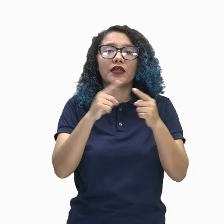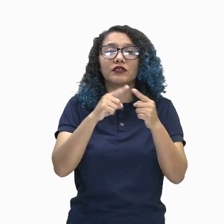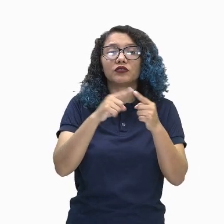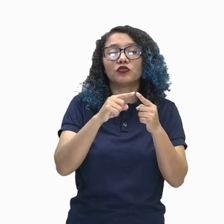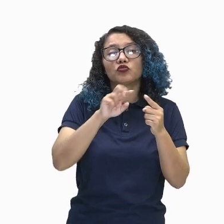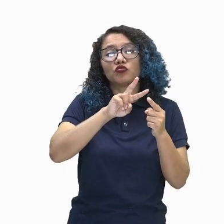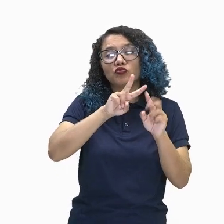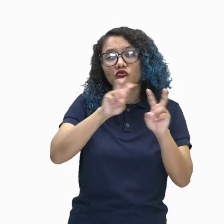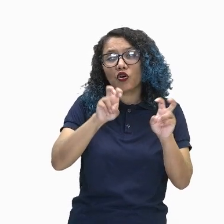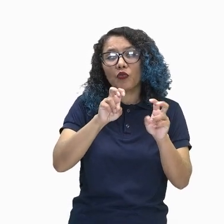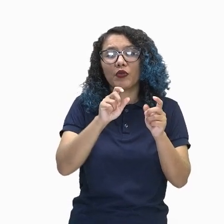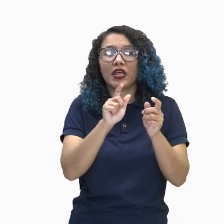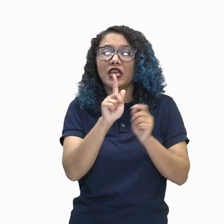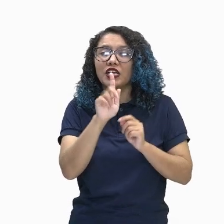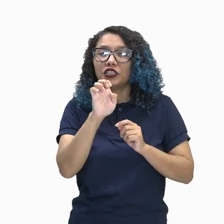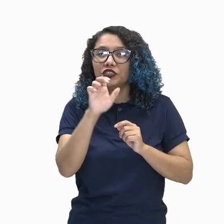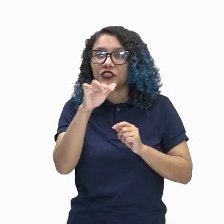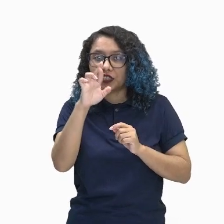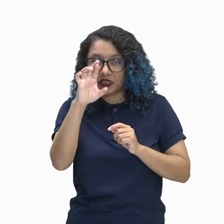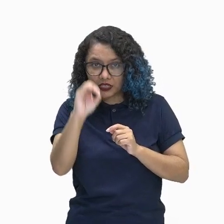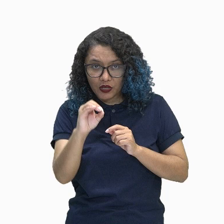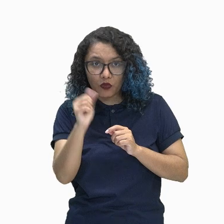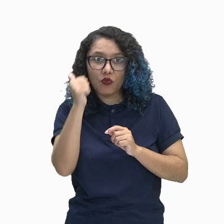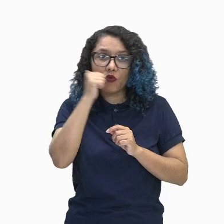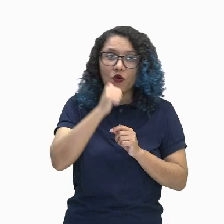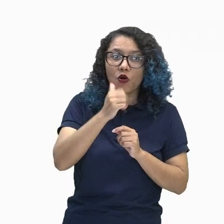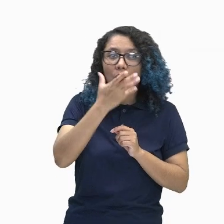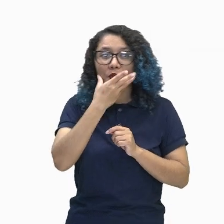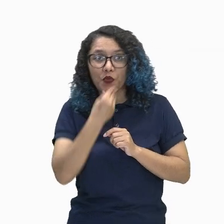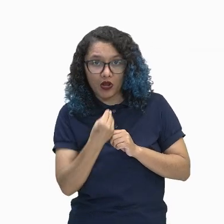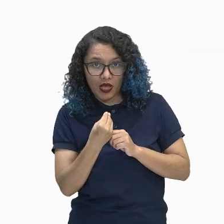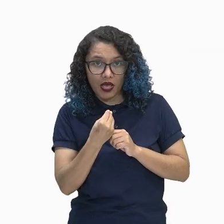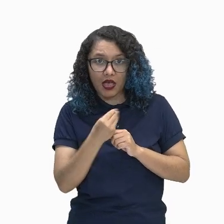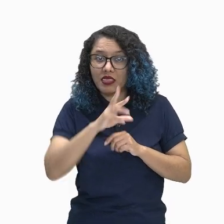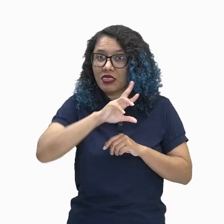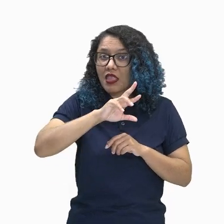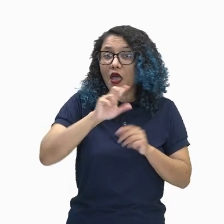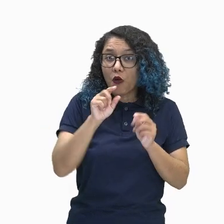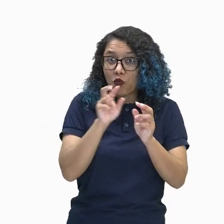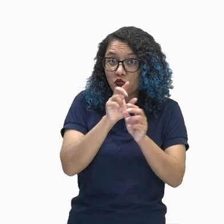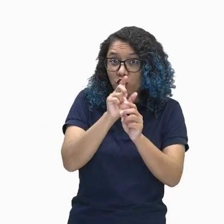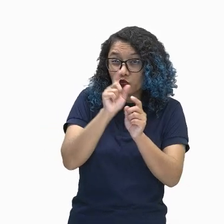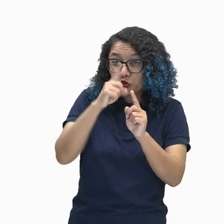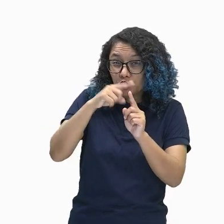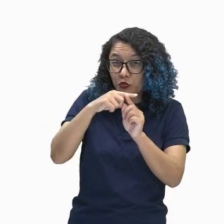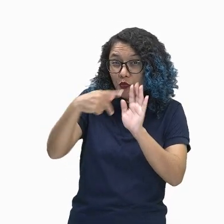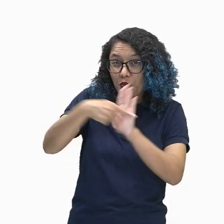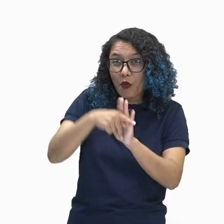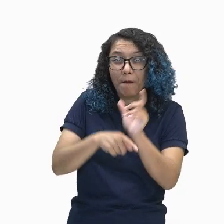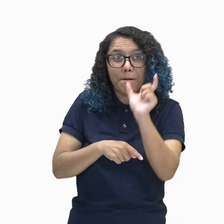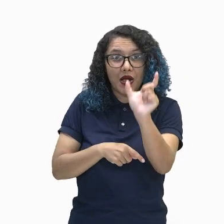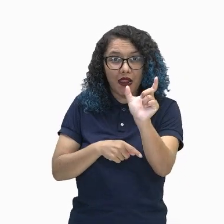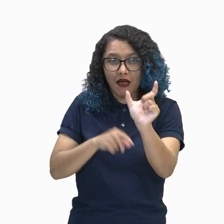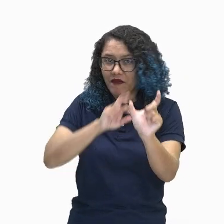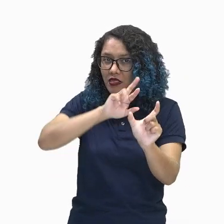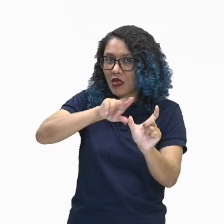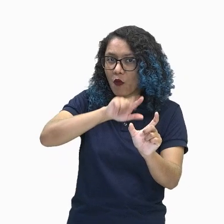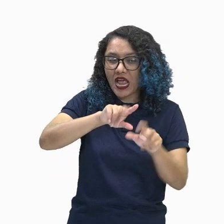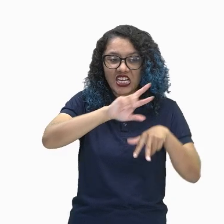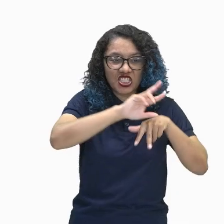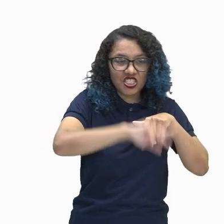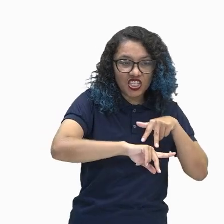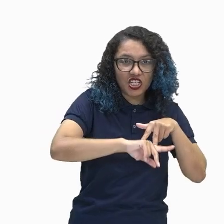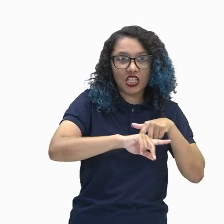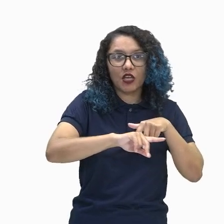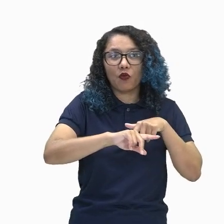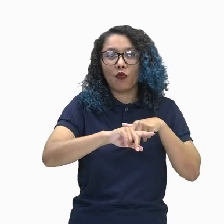aí de gênero masculino e feminino, certo? É o gênero da palavra, não estamos falando de gênero relacionado a